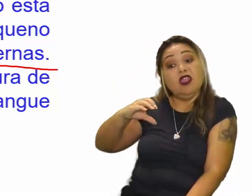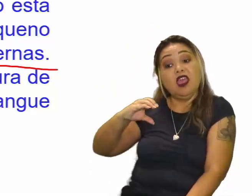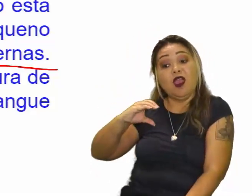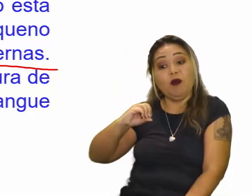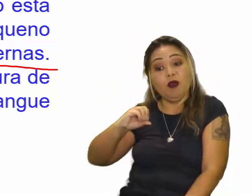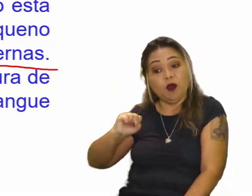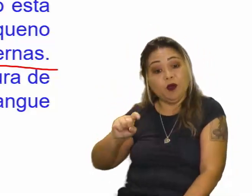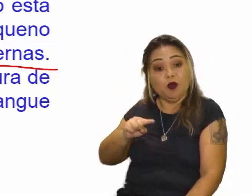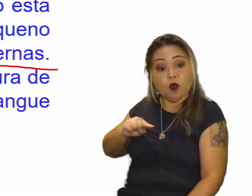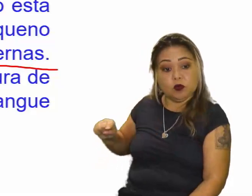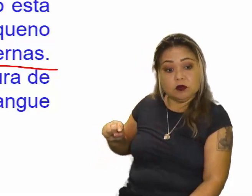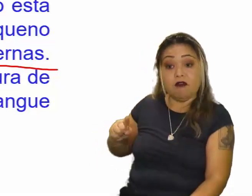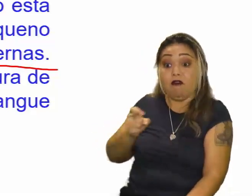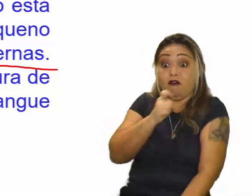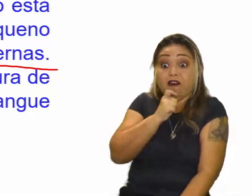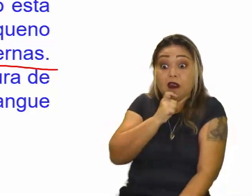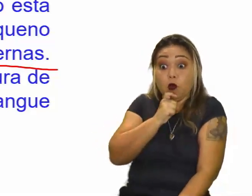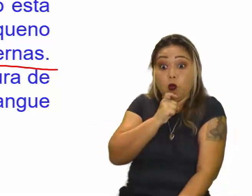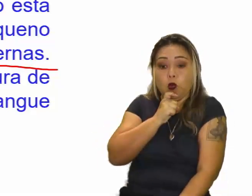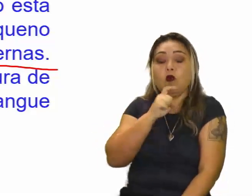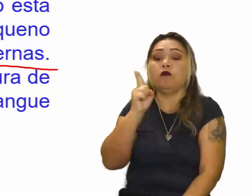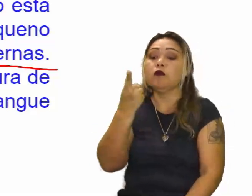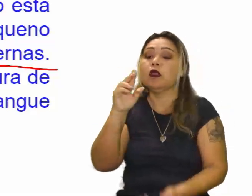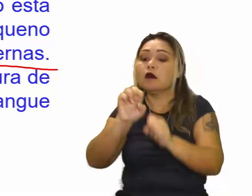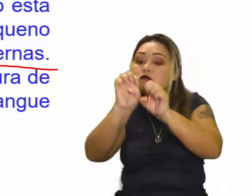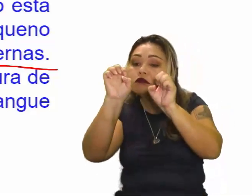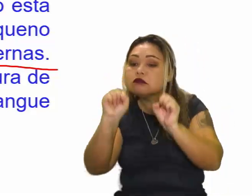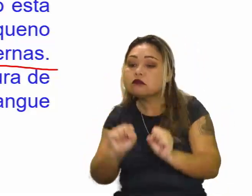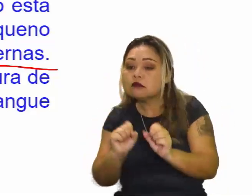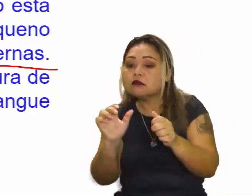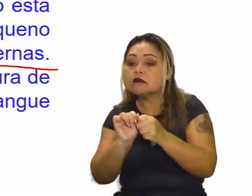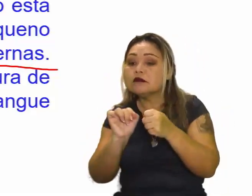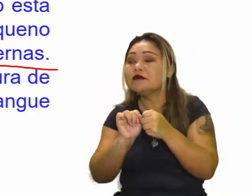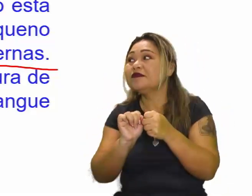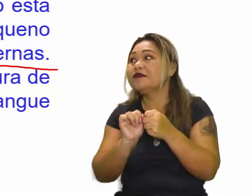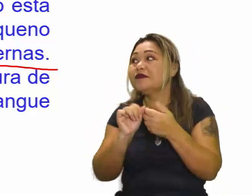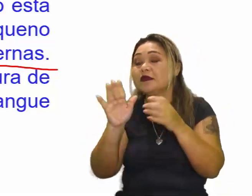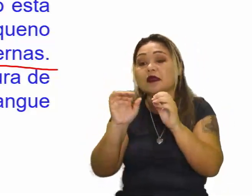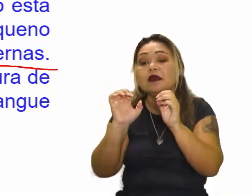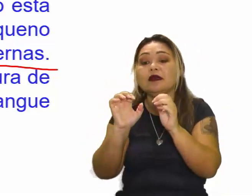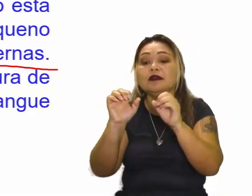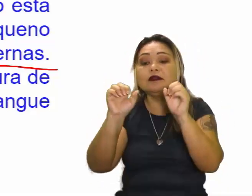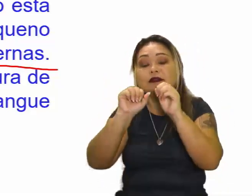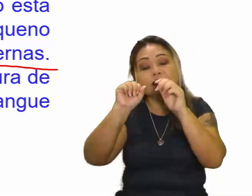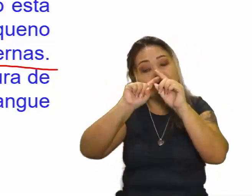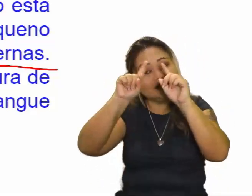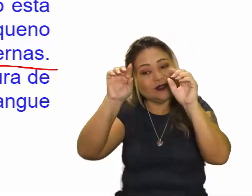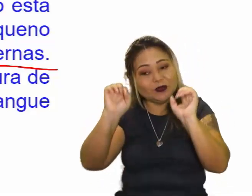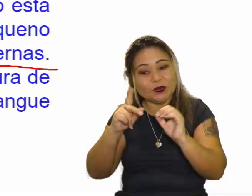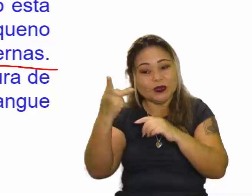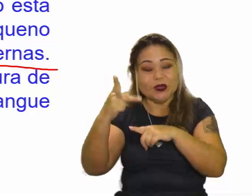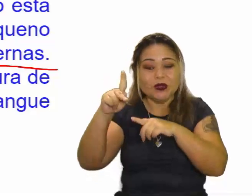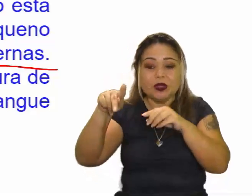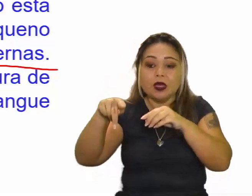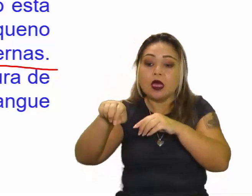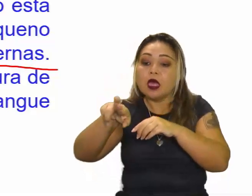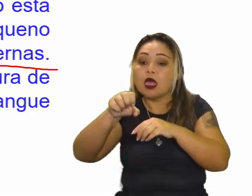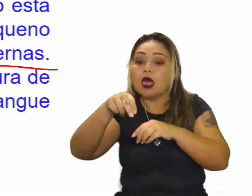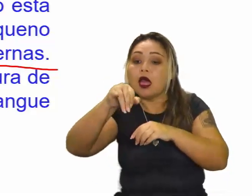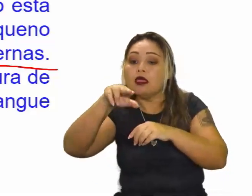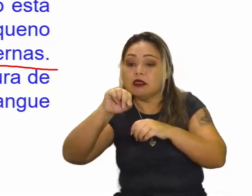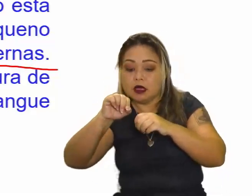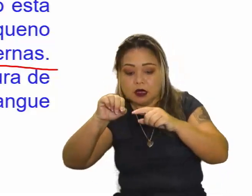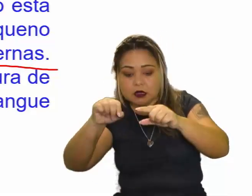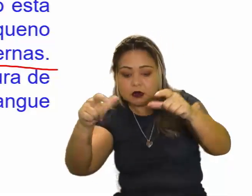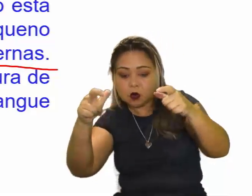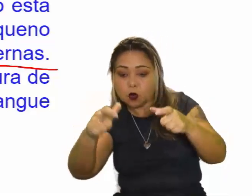cococos, pecilotérmicos. Por isso que a estrutura, eu ia falar a estrutura do apiário, ó. Por isso que a estrutura do ranário